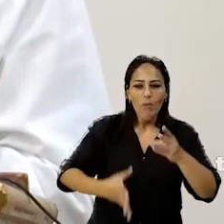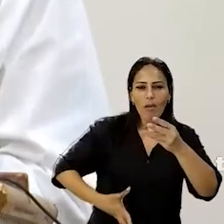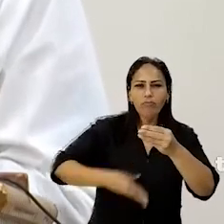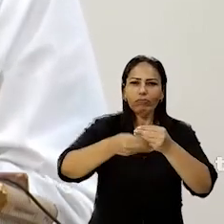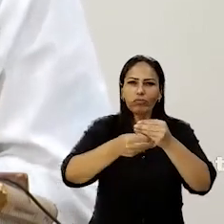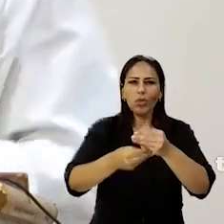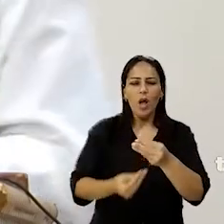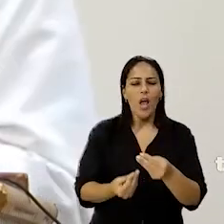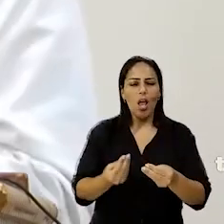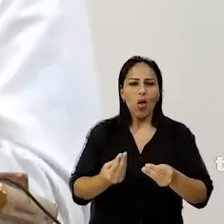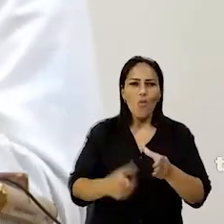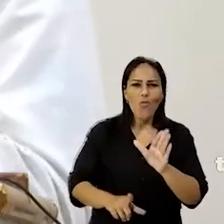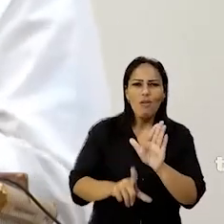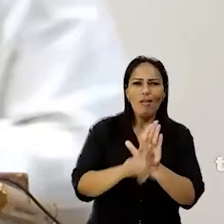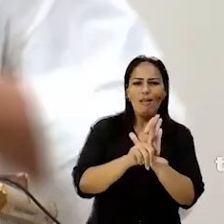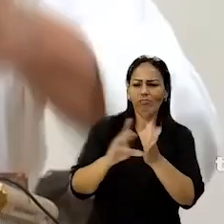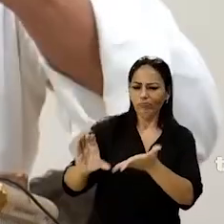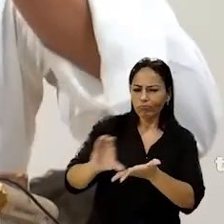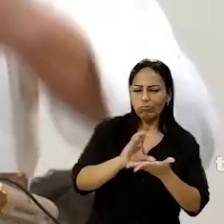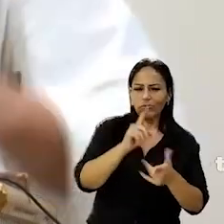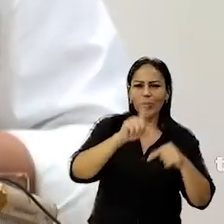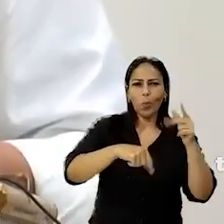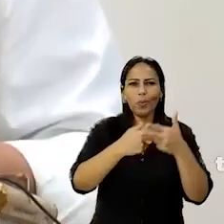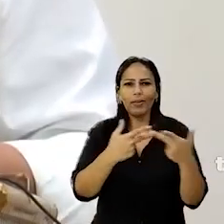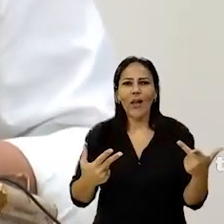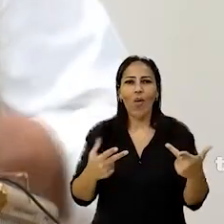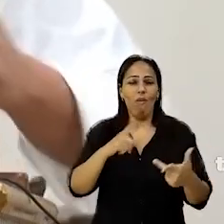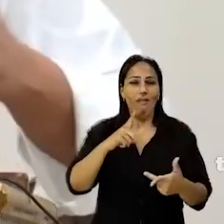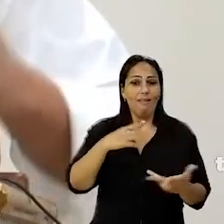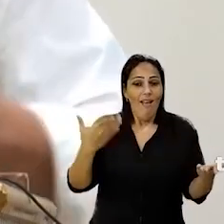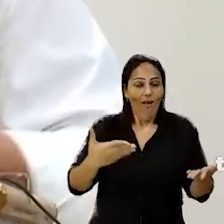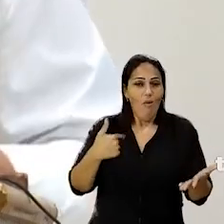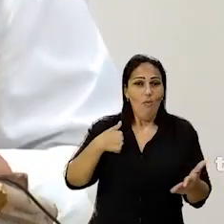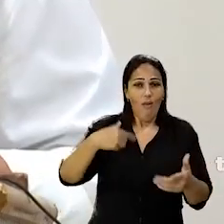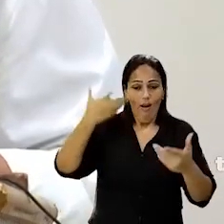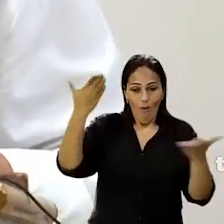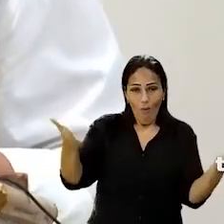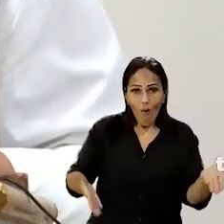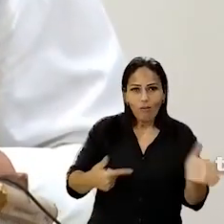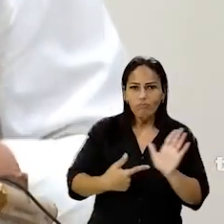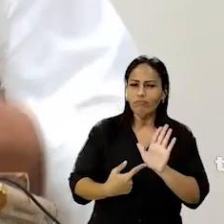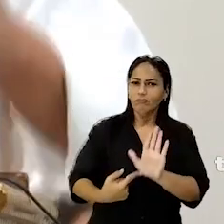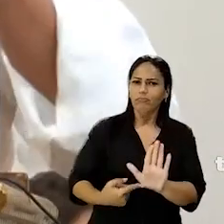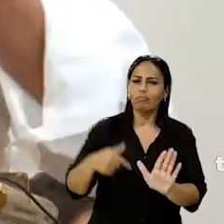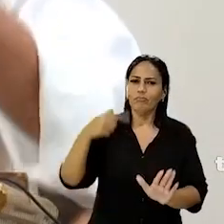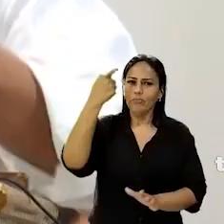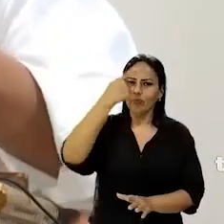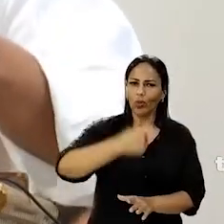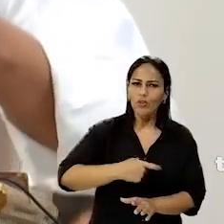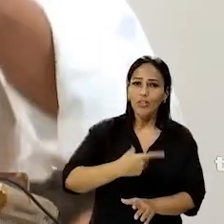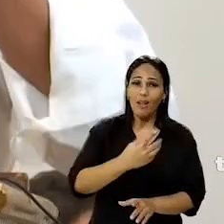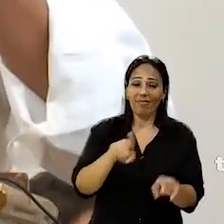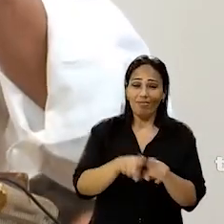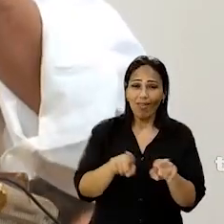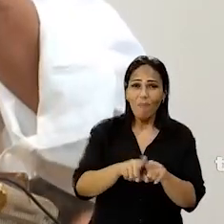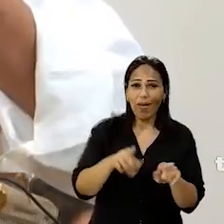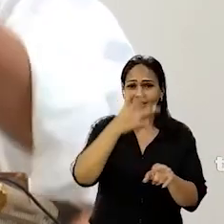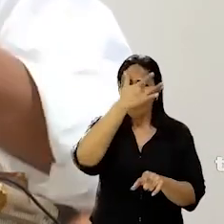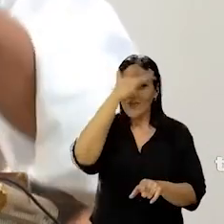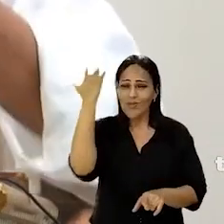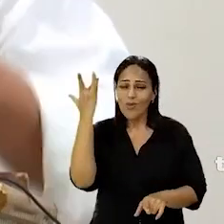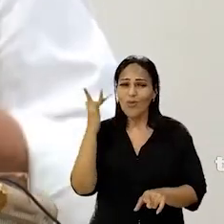com recursos. Estamos lutando e termino aqui prestando a minha solidariedade às vítimas